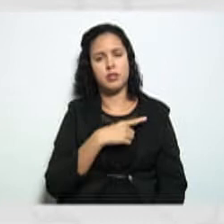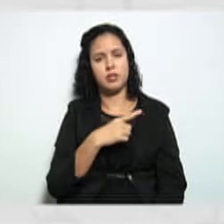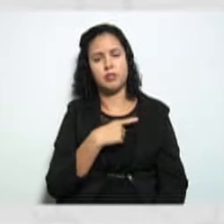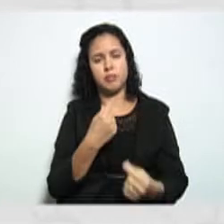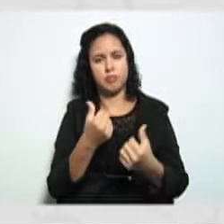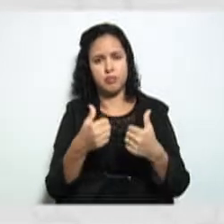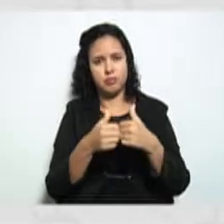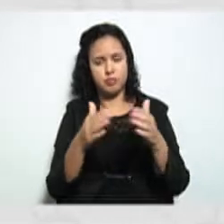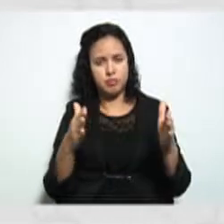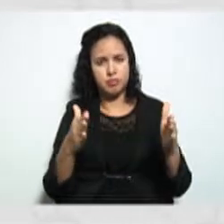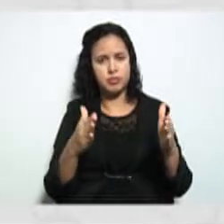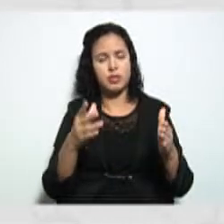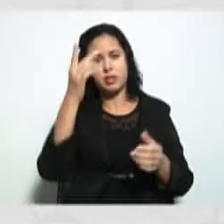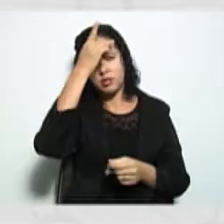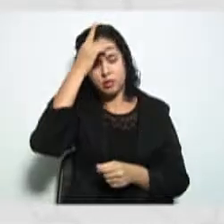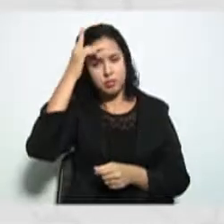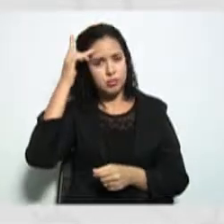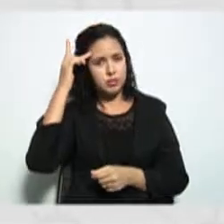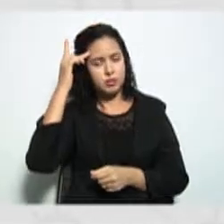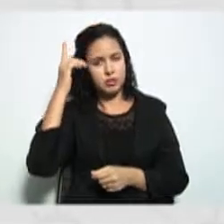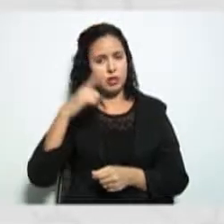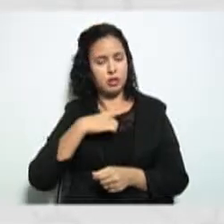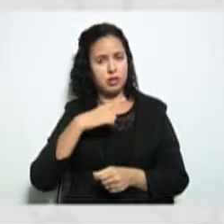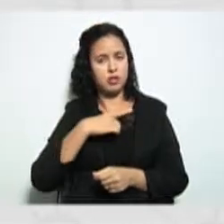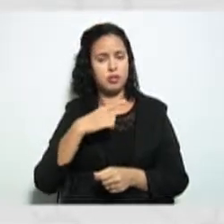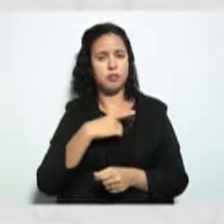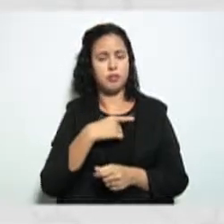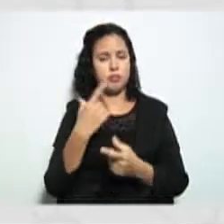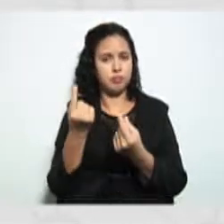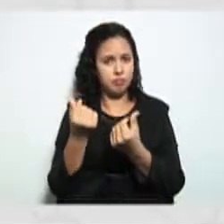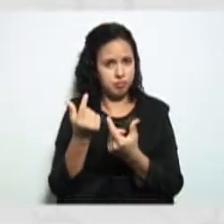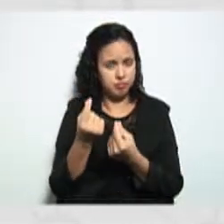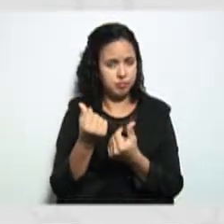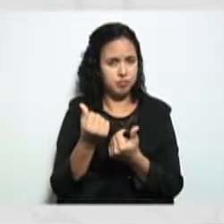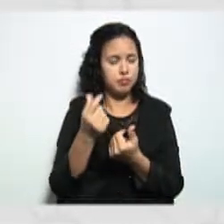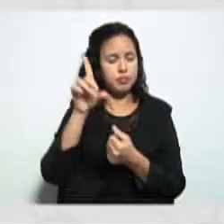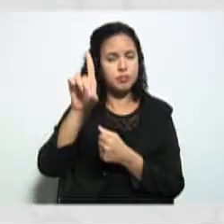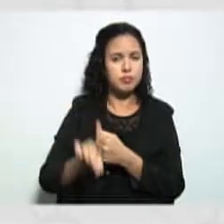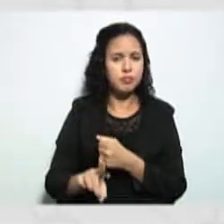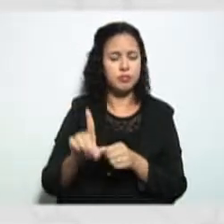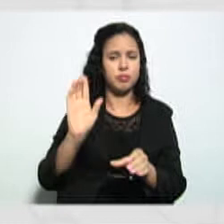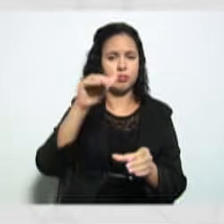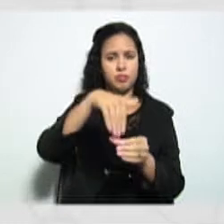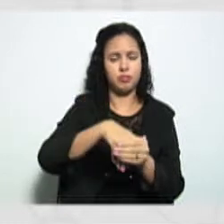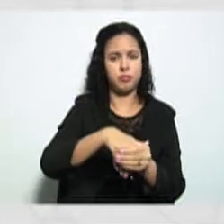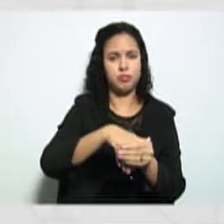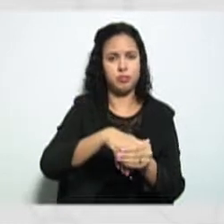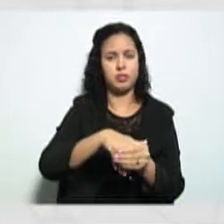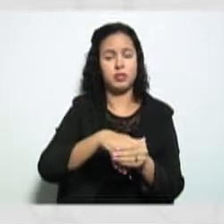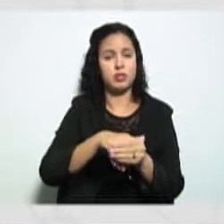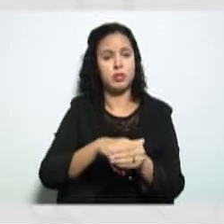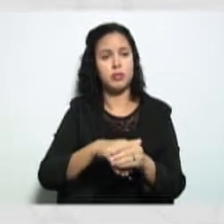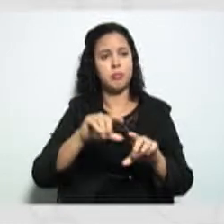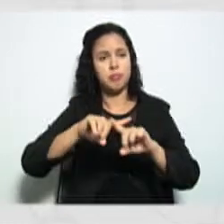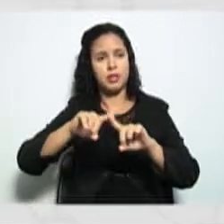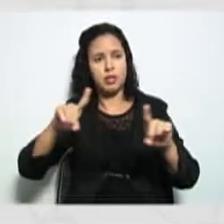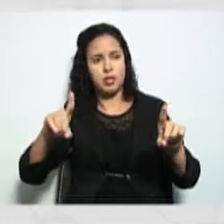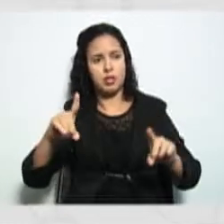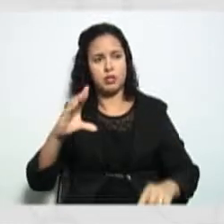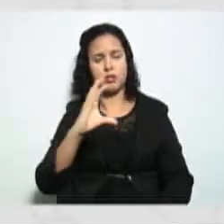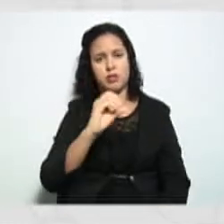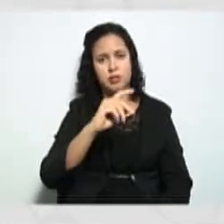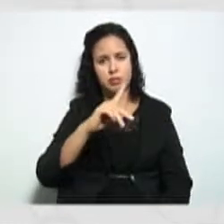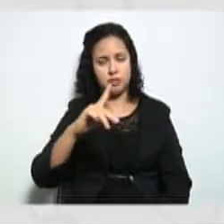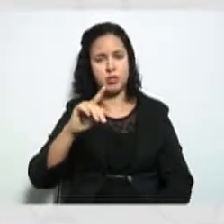bolsa, as pessoas... elas têm direito a voto em função da quantidade de ações que ela tem. Um cooperado não. O cooperado tem direito a um voto